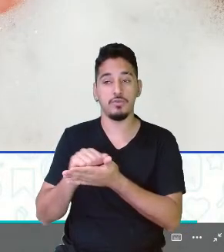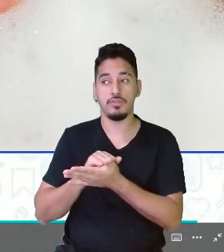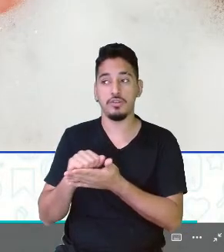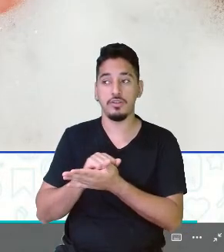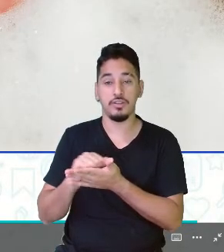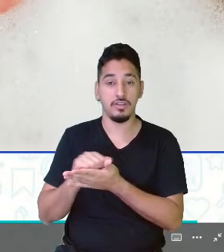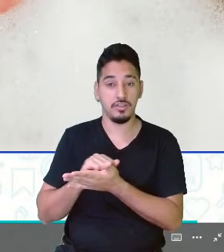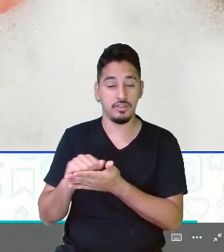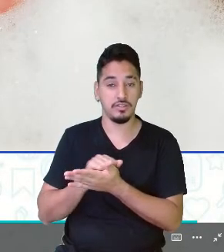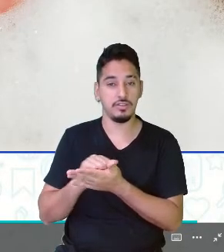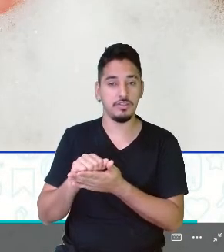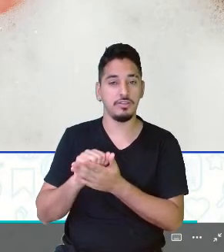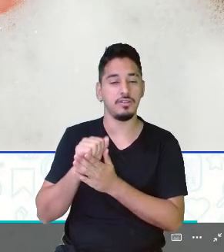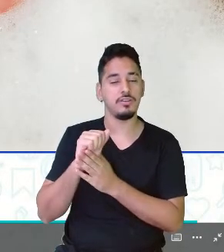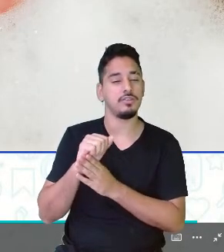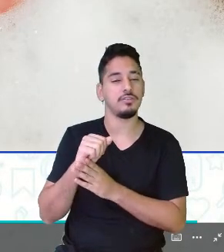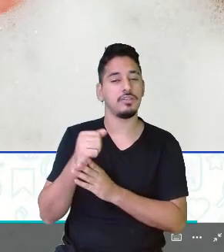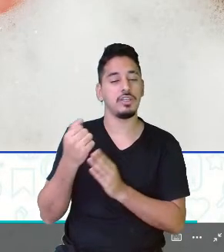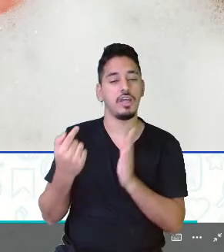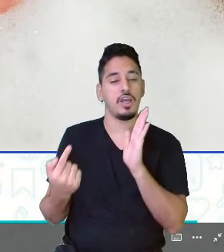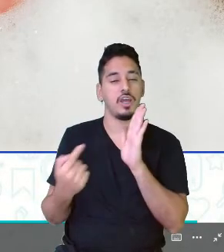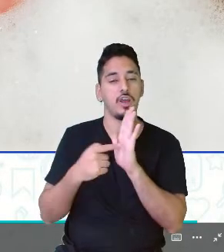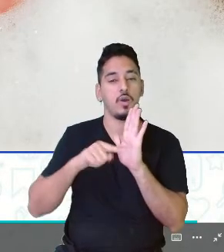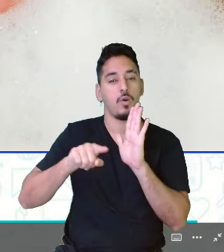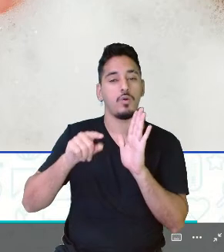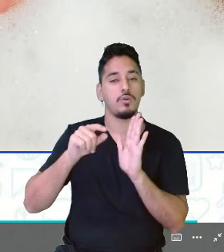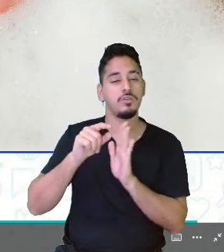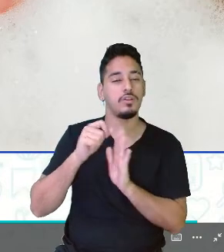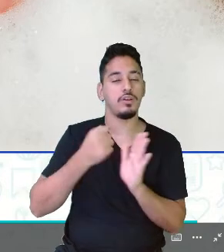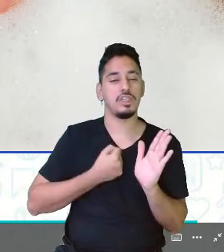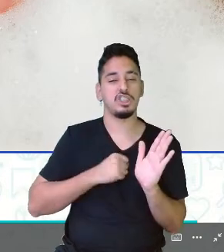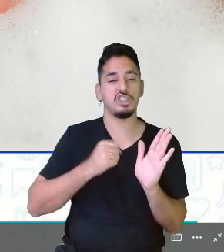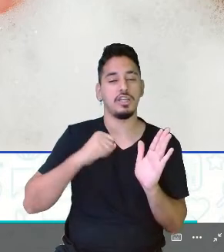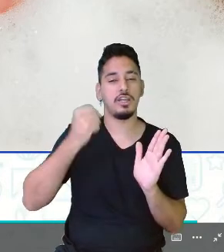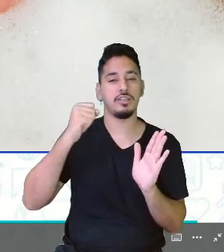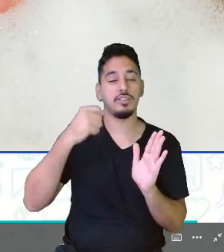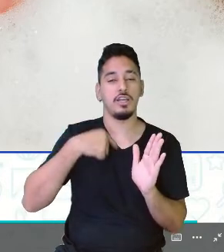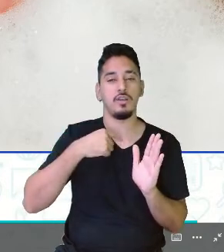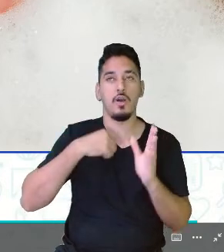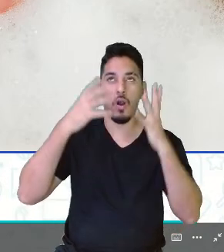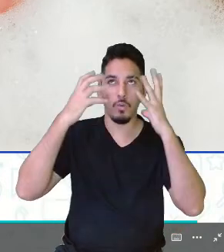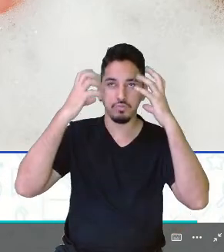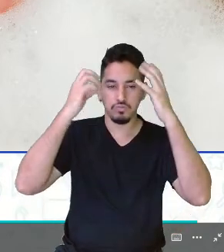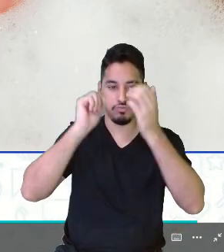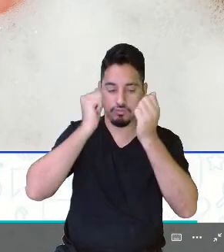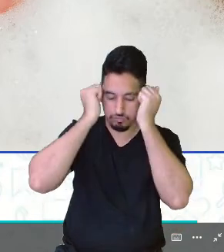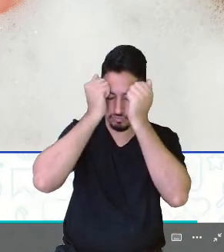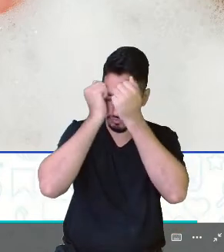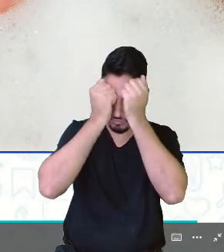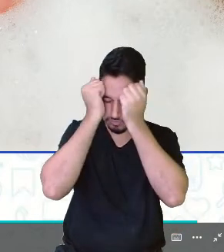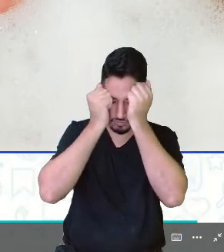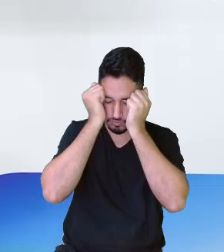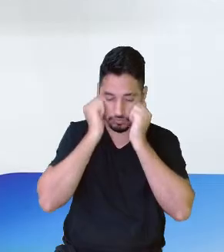anti-estresse e eu, besuntada aqui, da espuma do sabonete anti-estresse. Vejam que esse aqui, ele